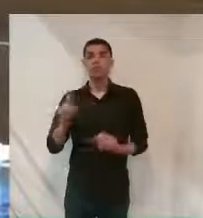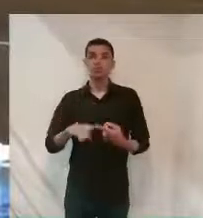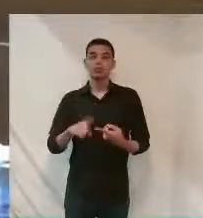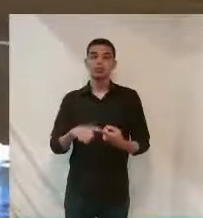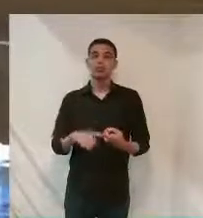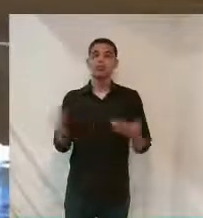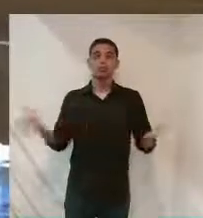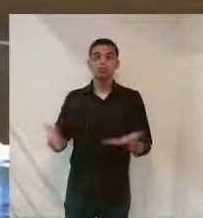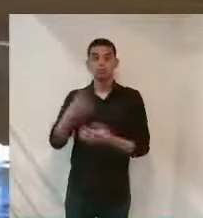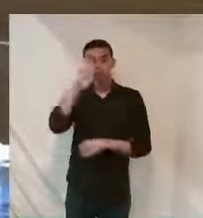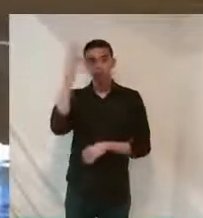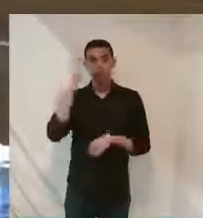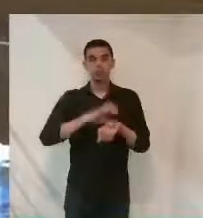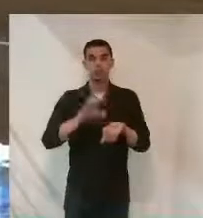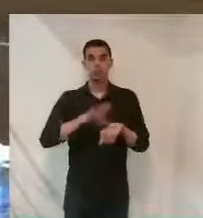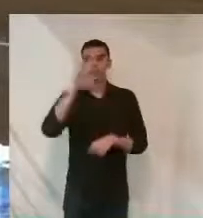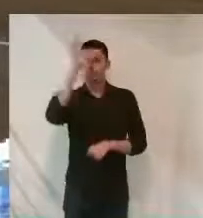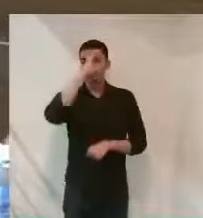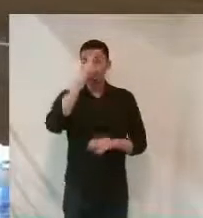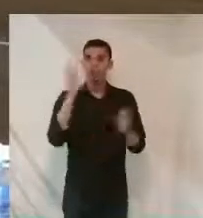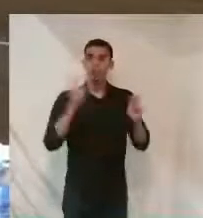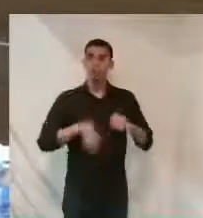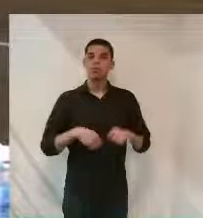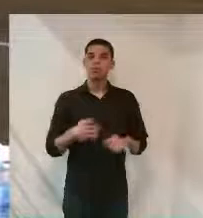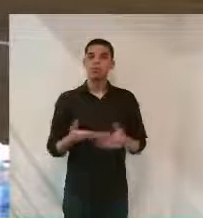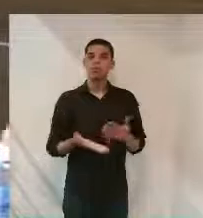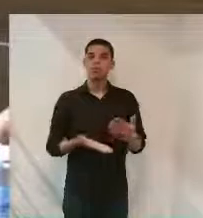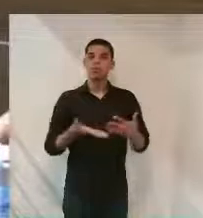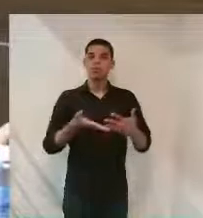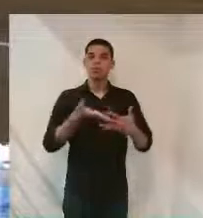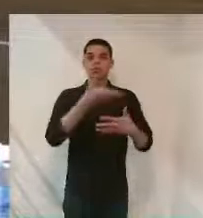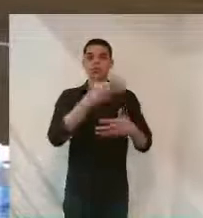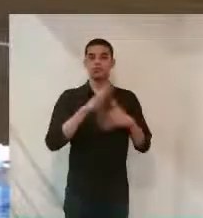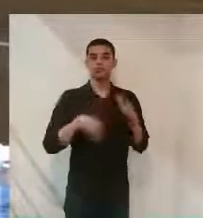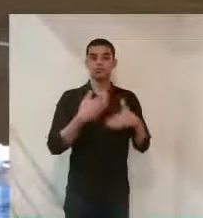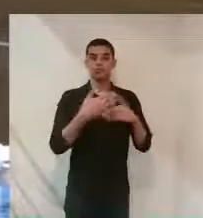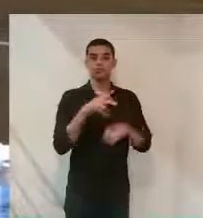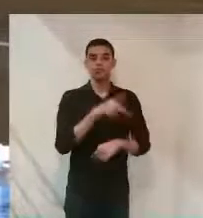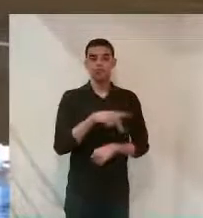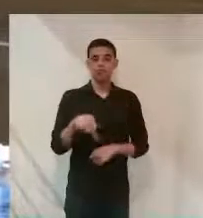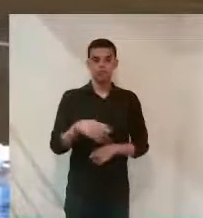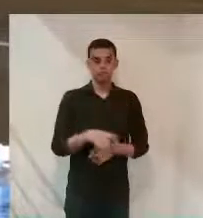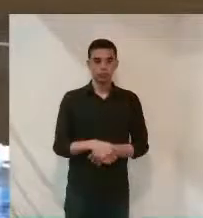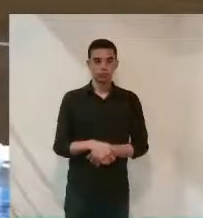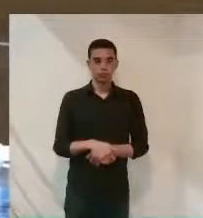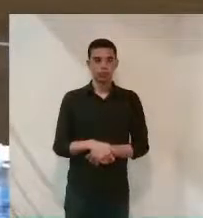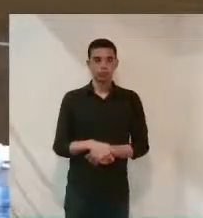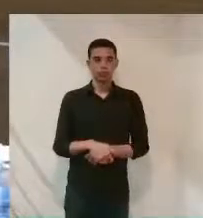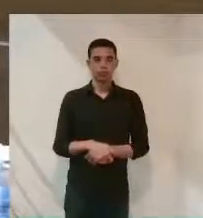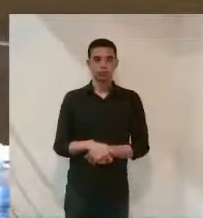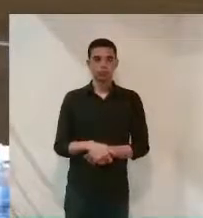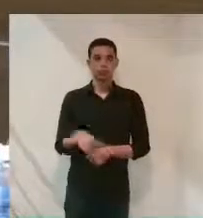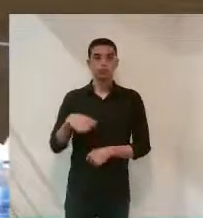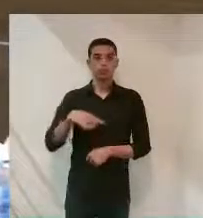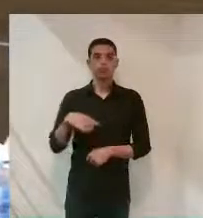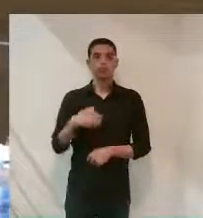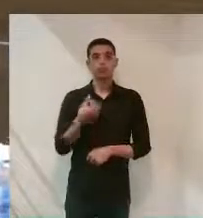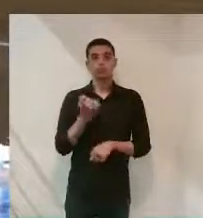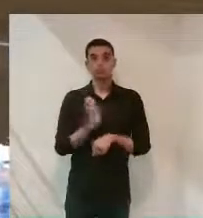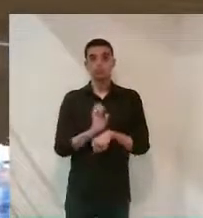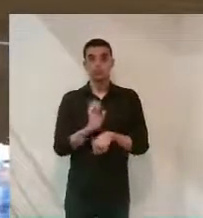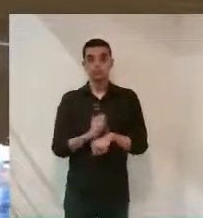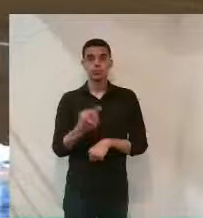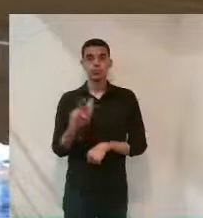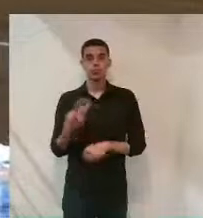carreira do próprio educador que está ali à frente. Em 2022, a gente está fazendo uma capacitação com 6 estados e 14 municípios, e